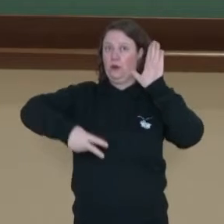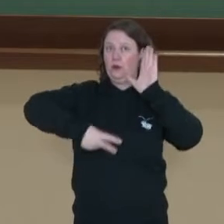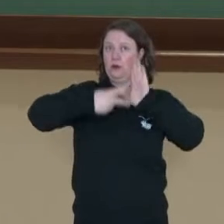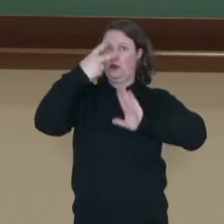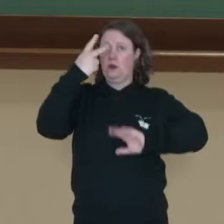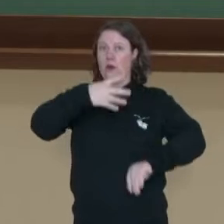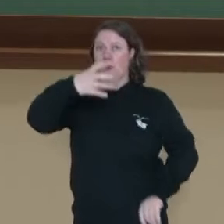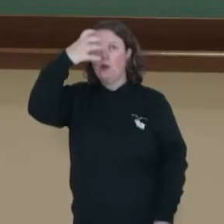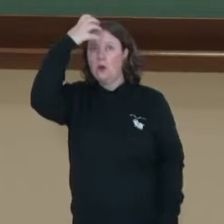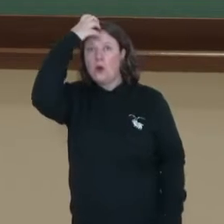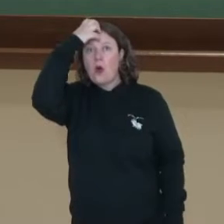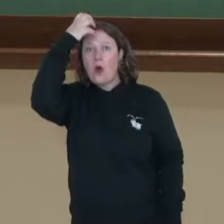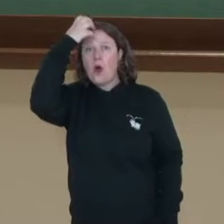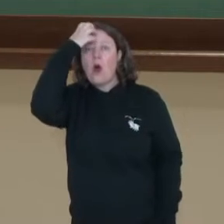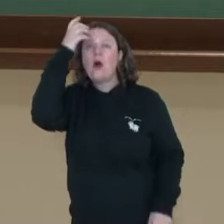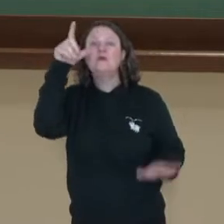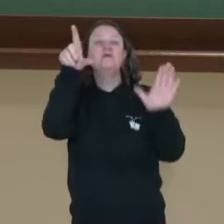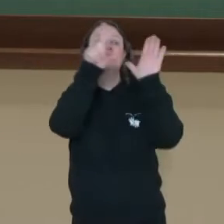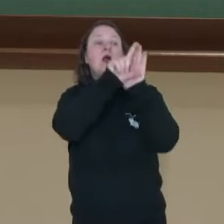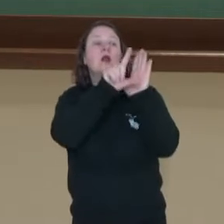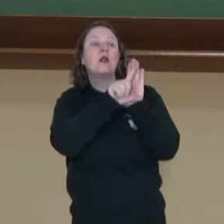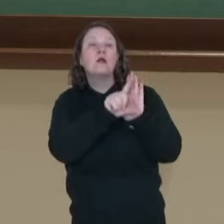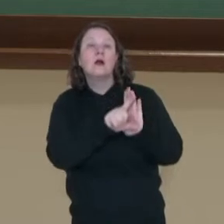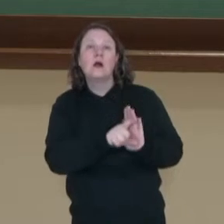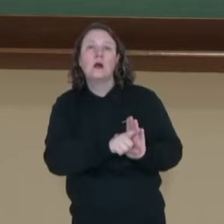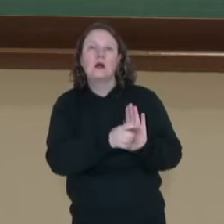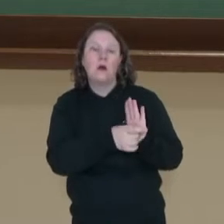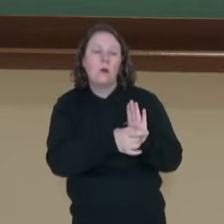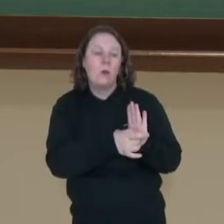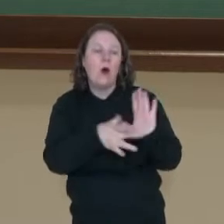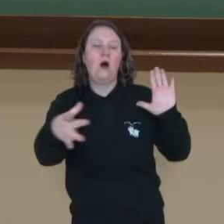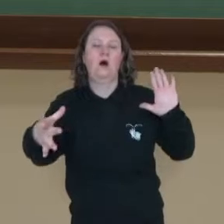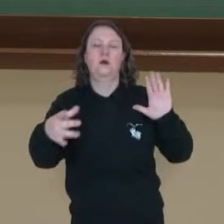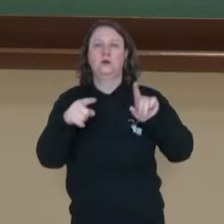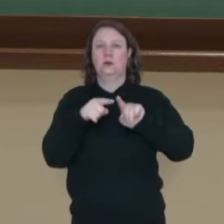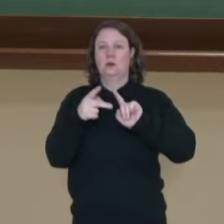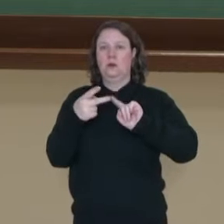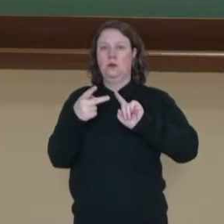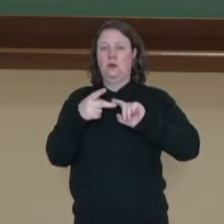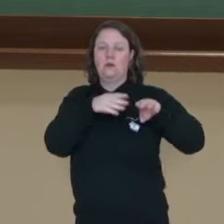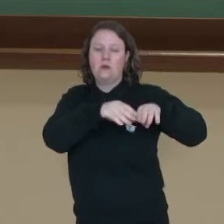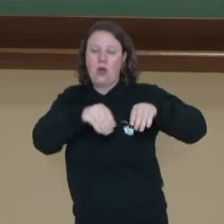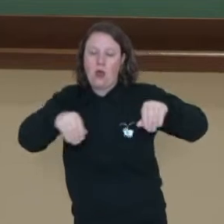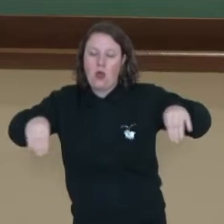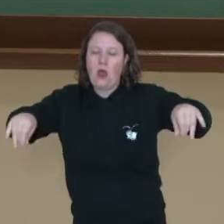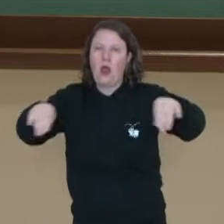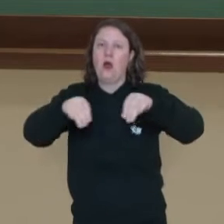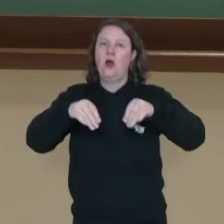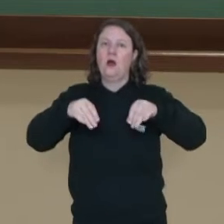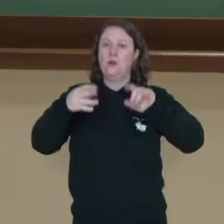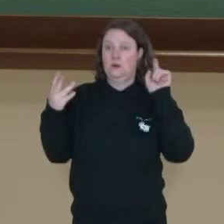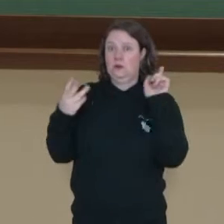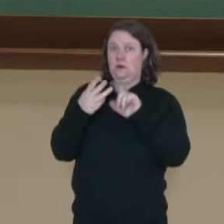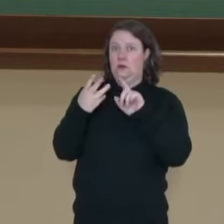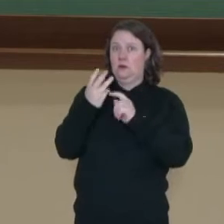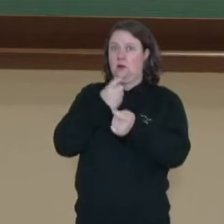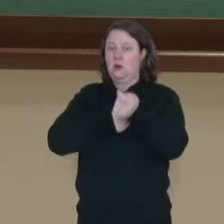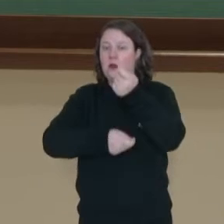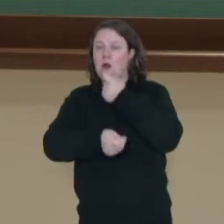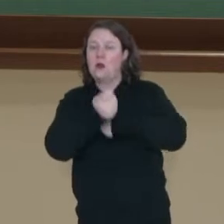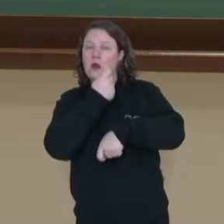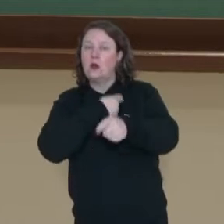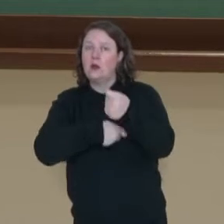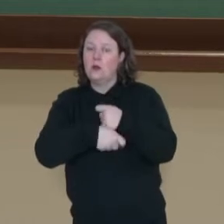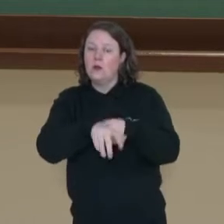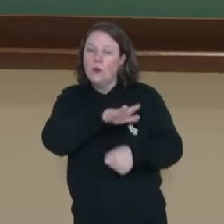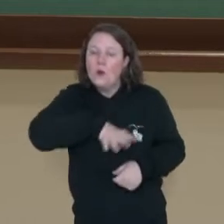né? A lei de terras, as leis abolicionistas, a economia no segundo reinado, a economia